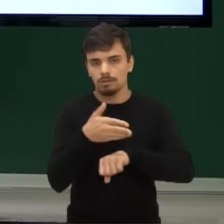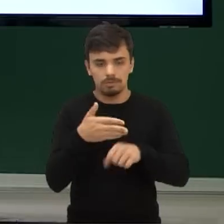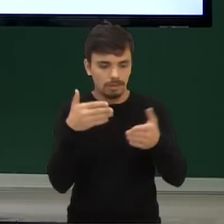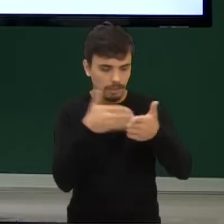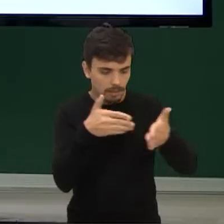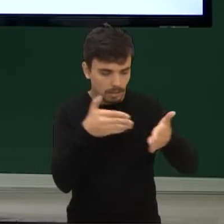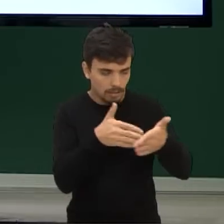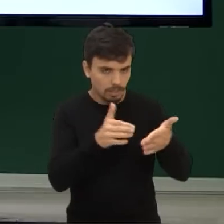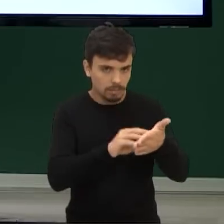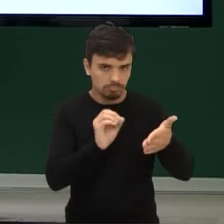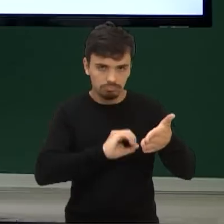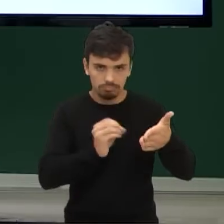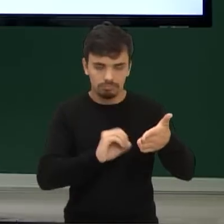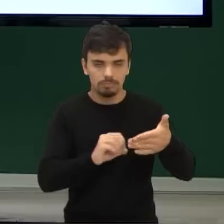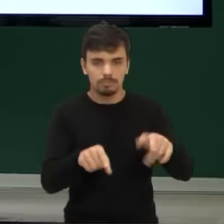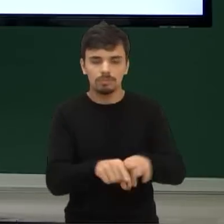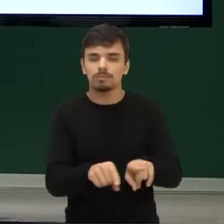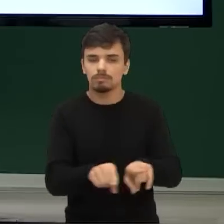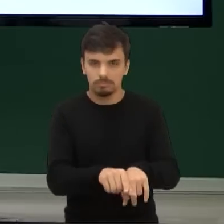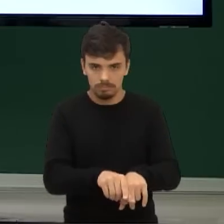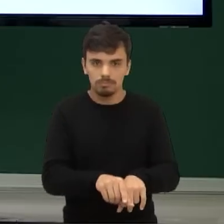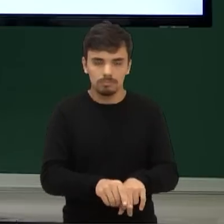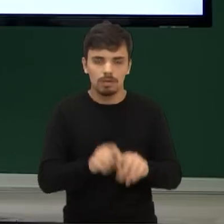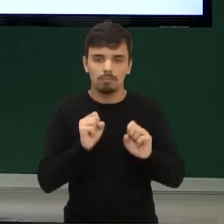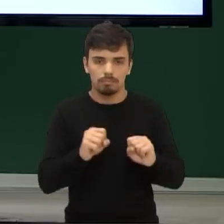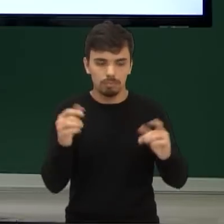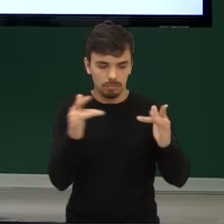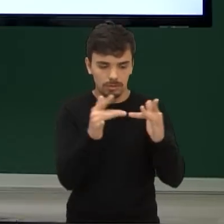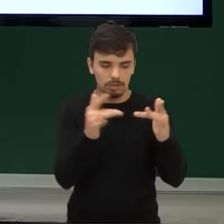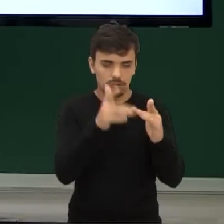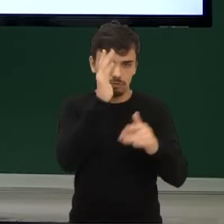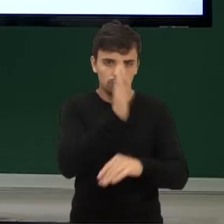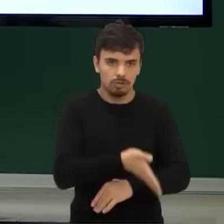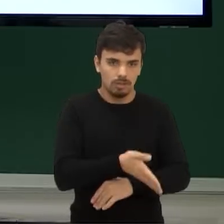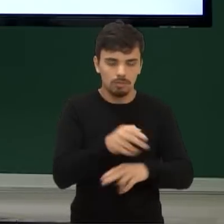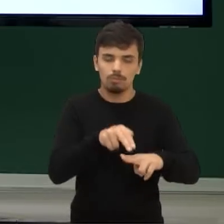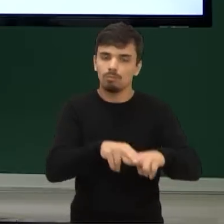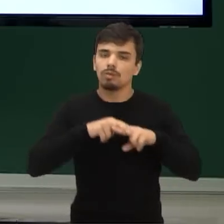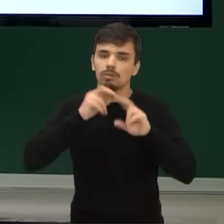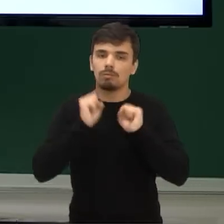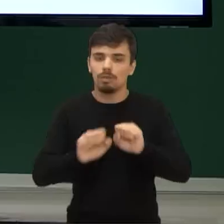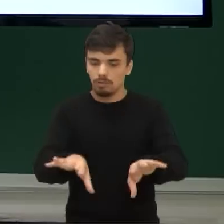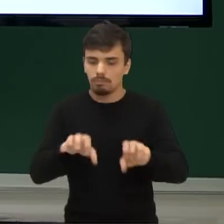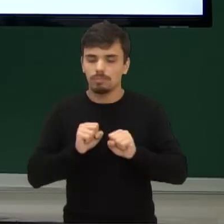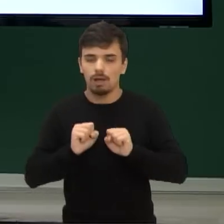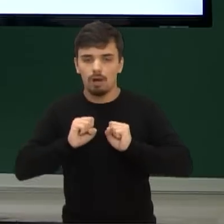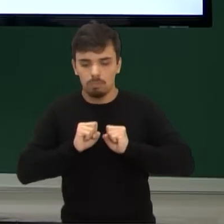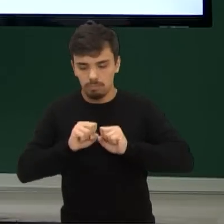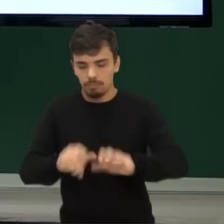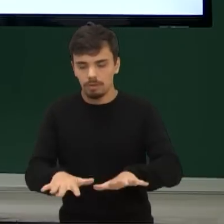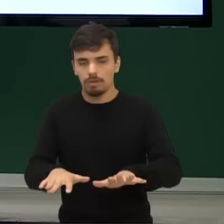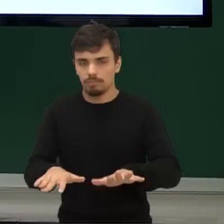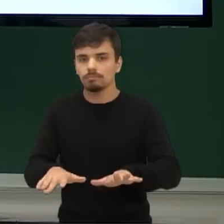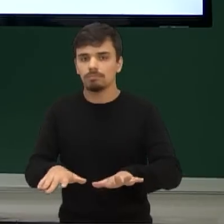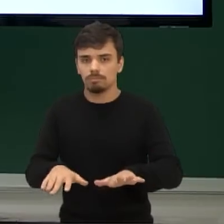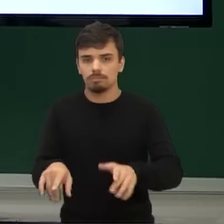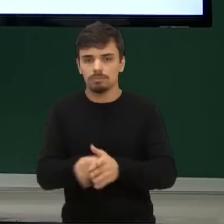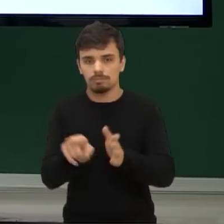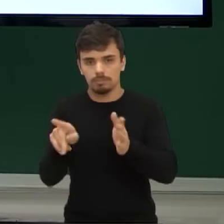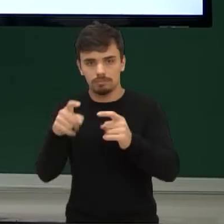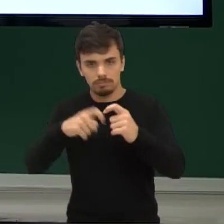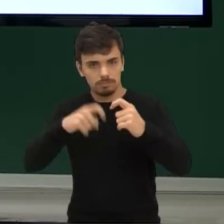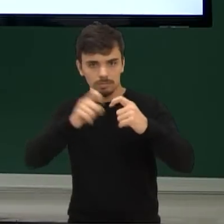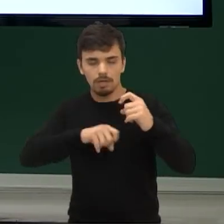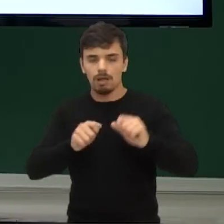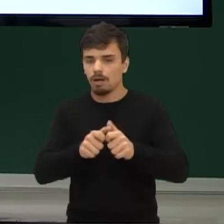um contato direto entre essas secreções, portanto, o risco de uma transmissão, né, sexual é